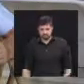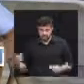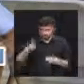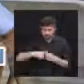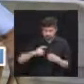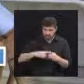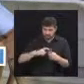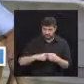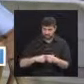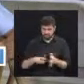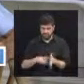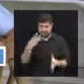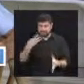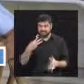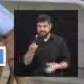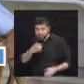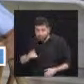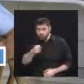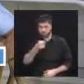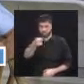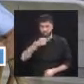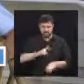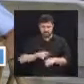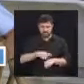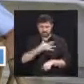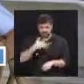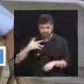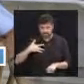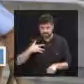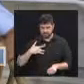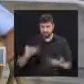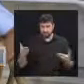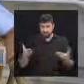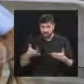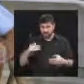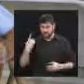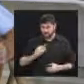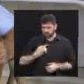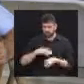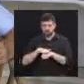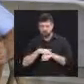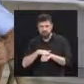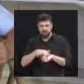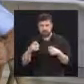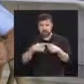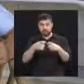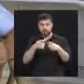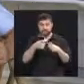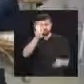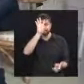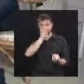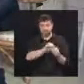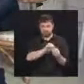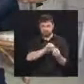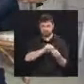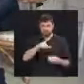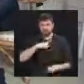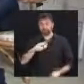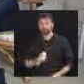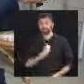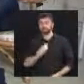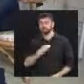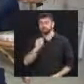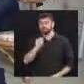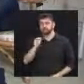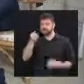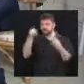Estamos de volta para o terceiro e último bloco do Momento Saúde e aqui nós estamos falando sobre medicina integrativa. Para isso, quem